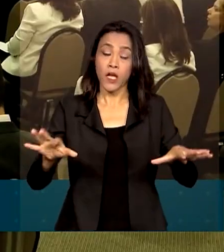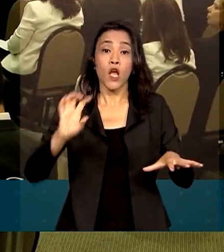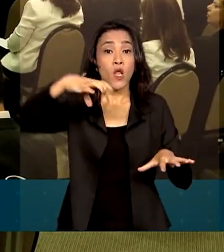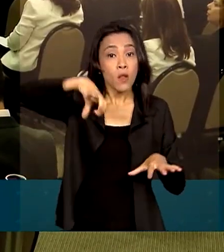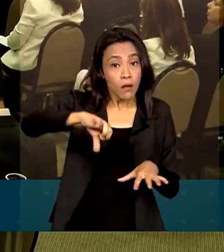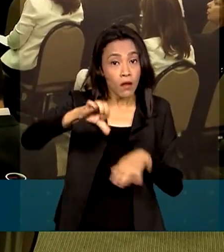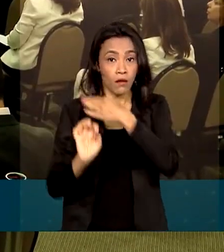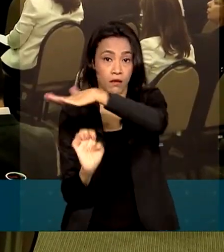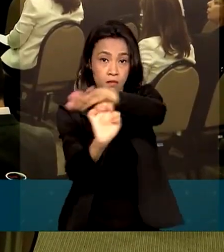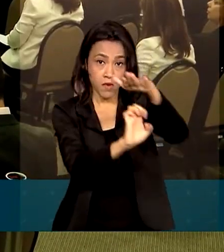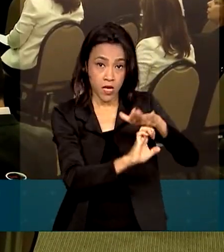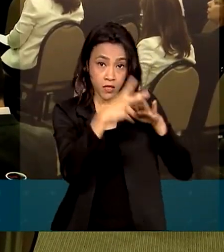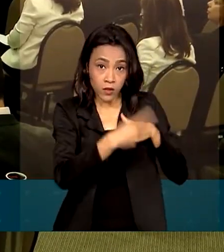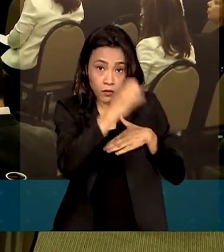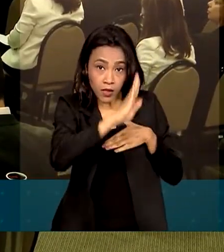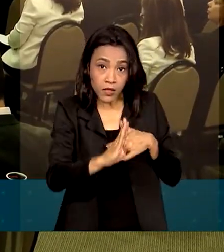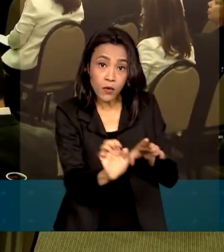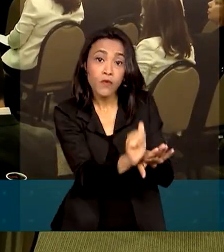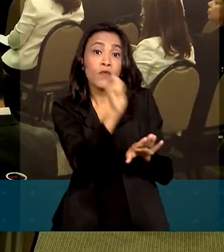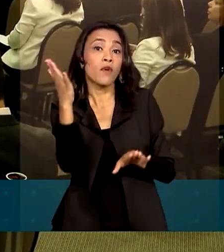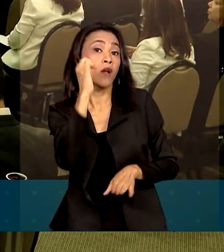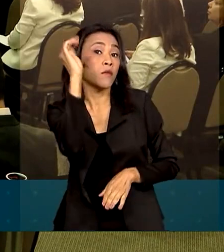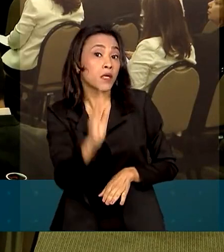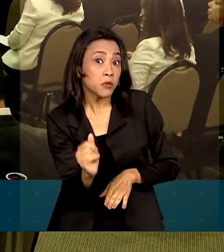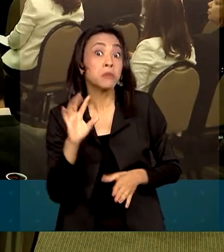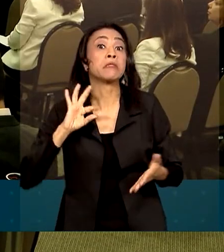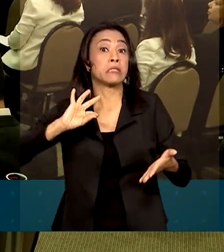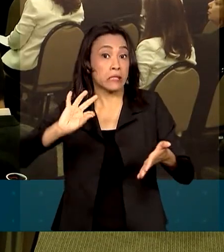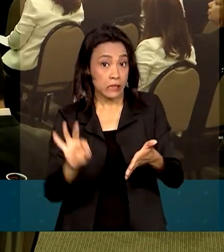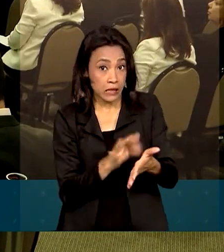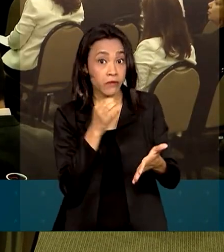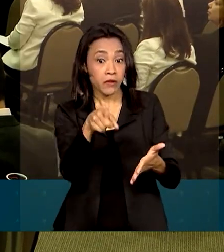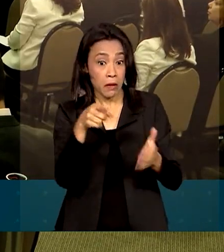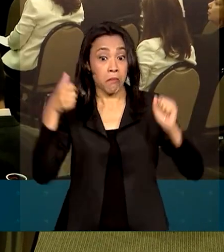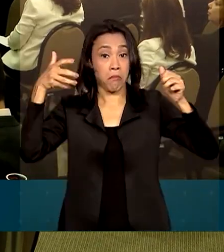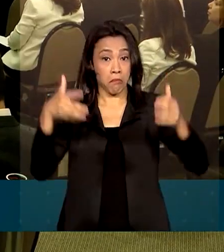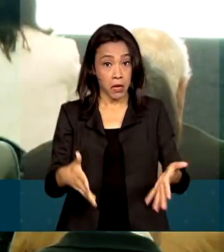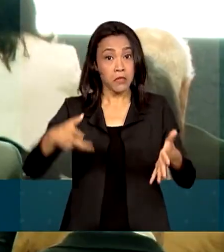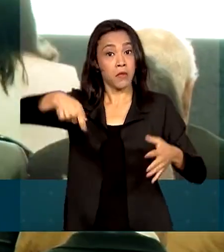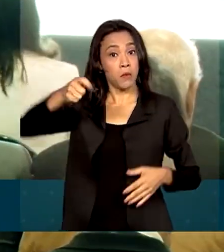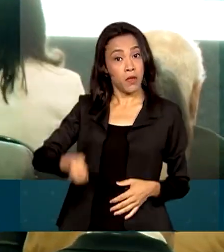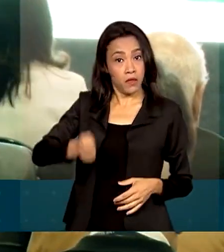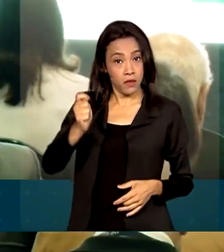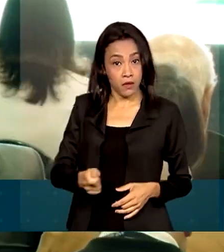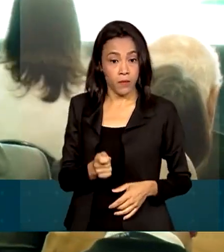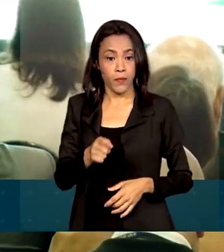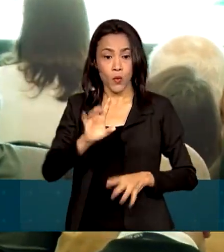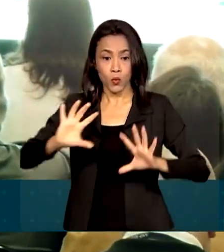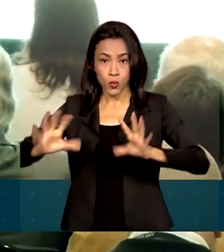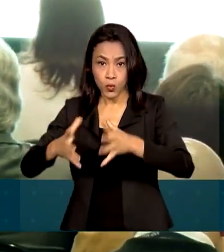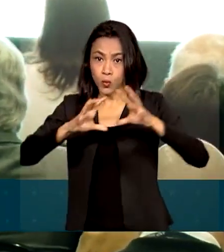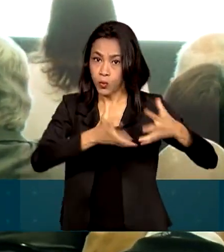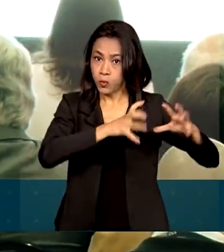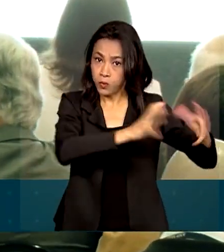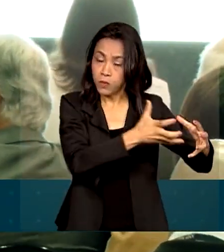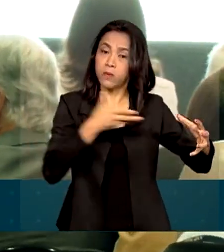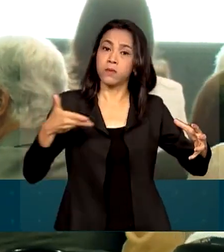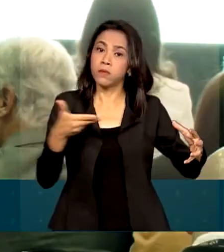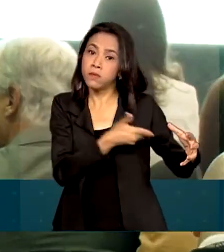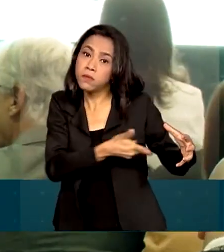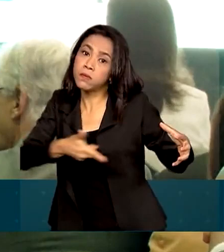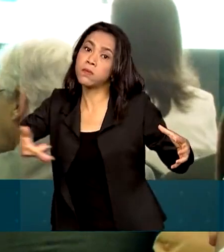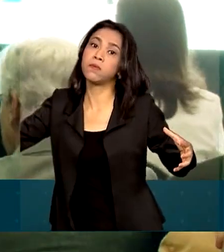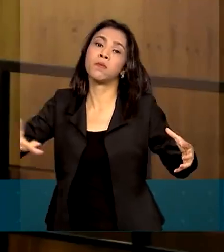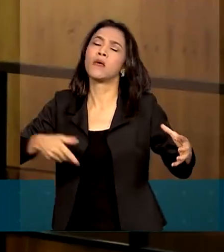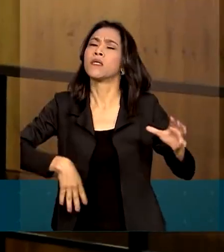do Brasil e do exterior se inscreveram para participar da rodada de licitação. Os blocos foram leiloados pelo regime